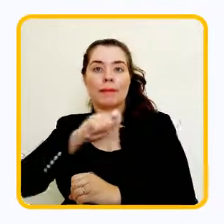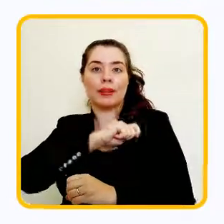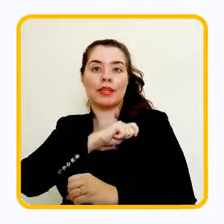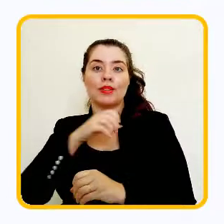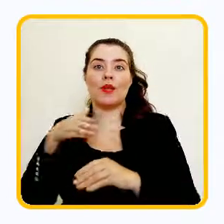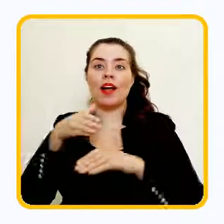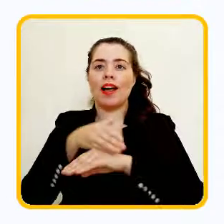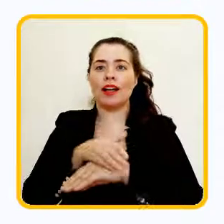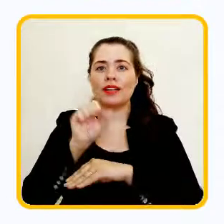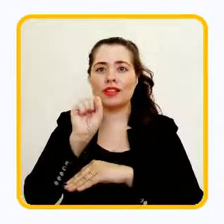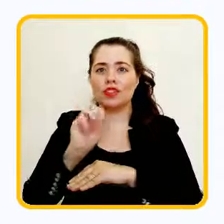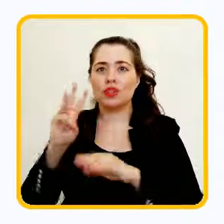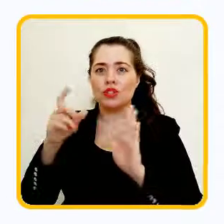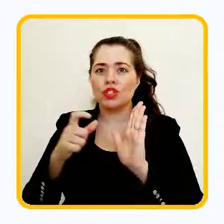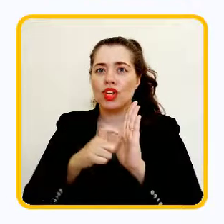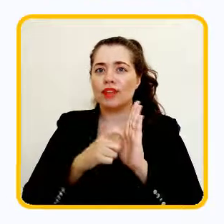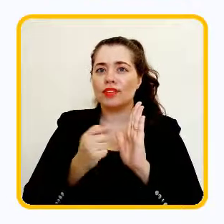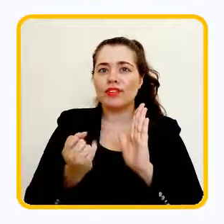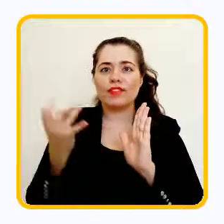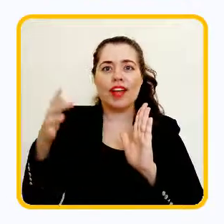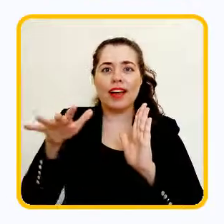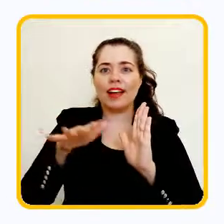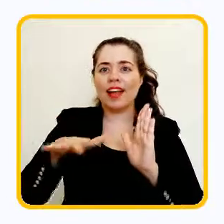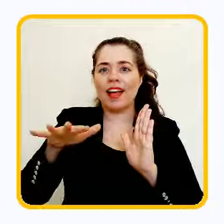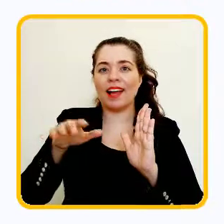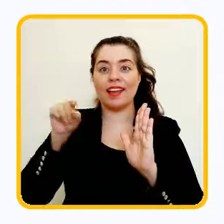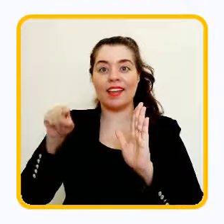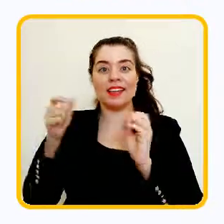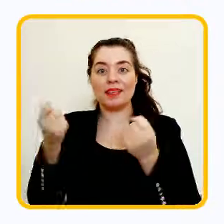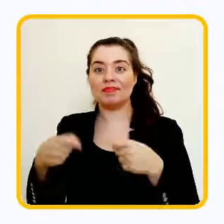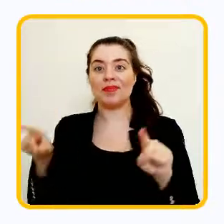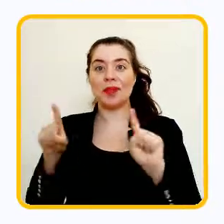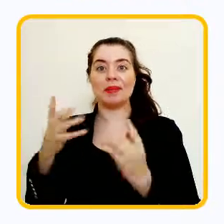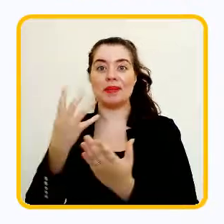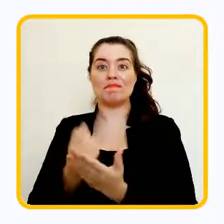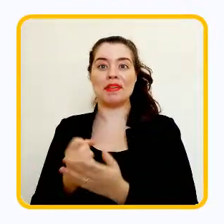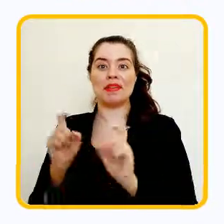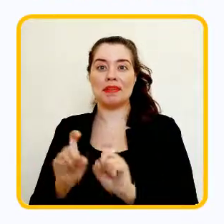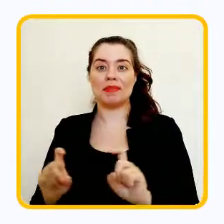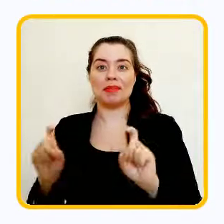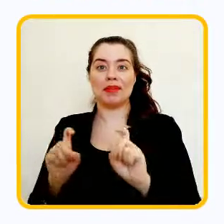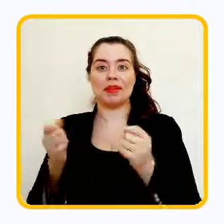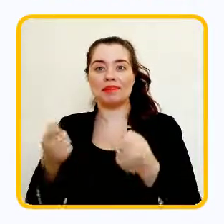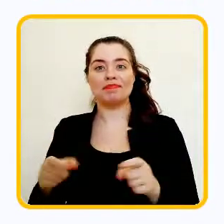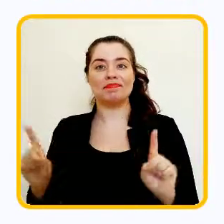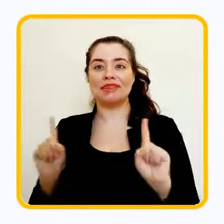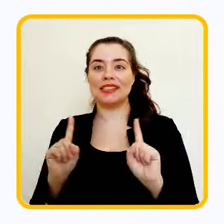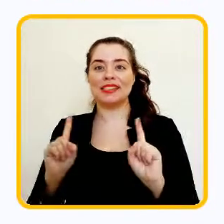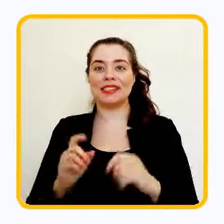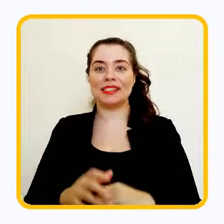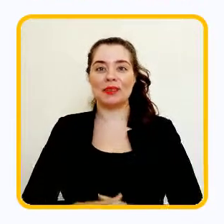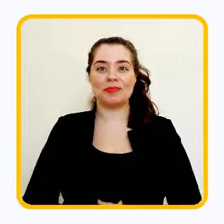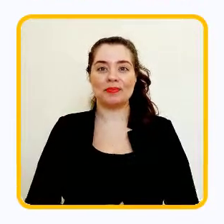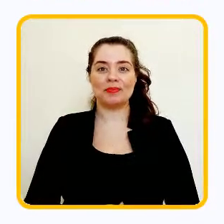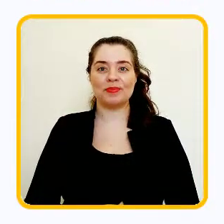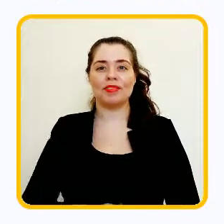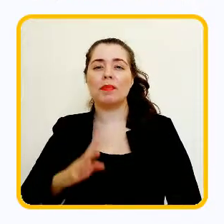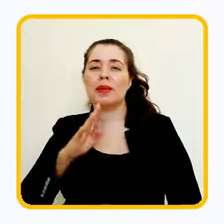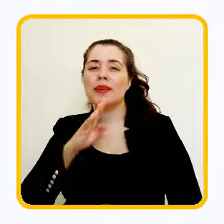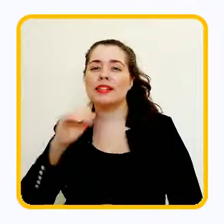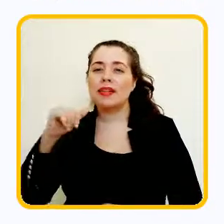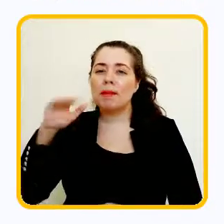Nele, é possível estudantes acessarem softwares de diferentes áreas sem precisar instalá-los em seu computador.